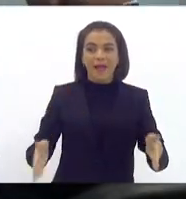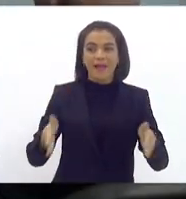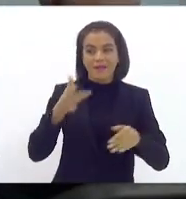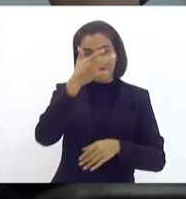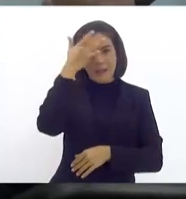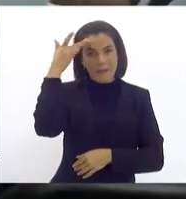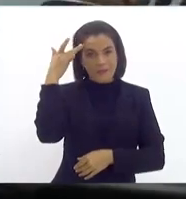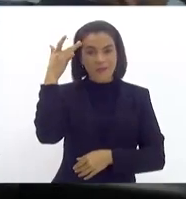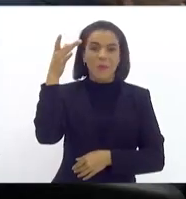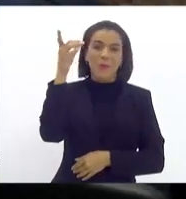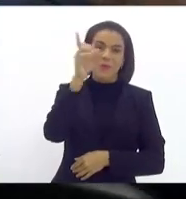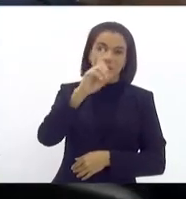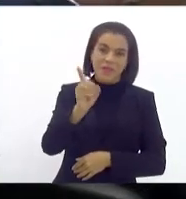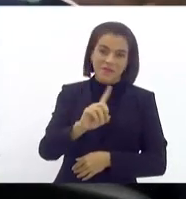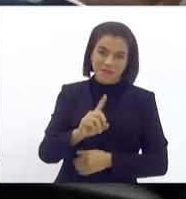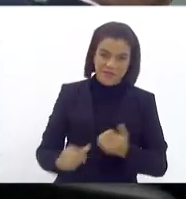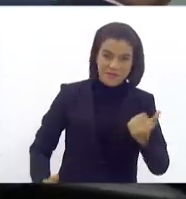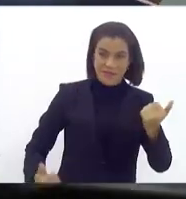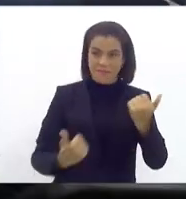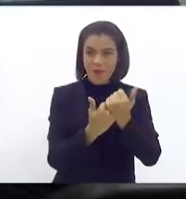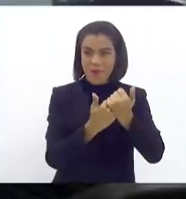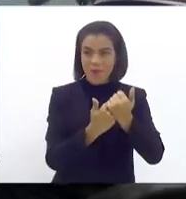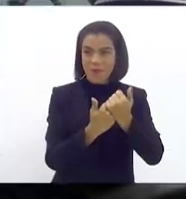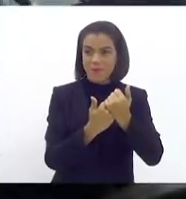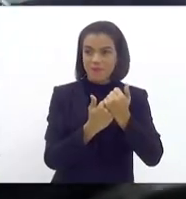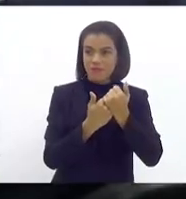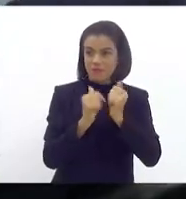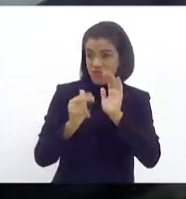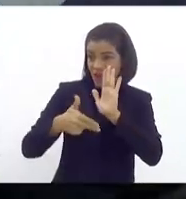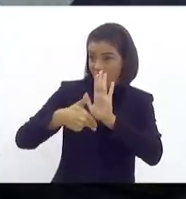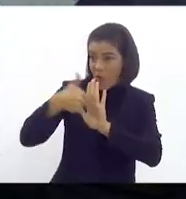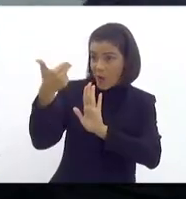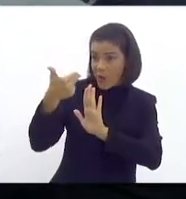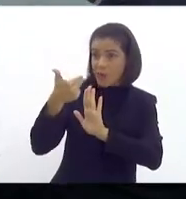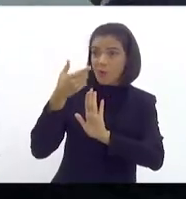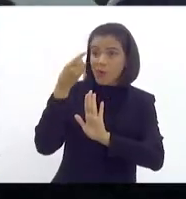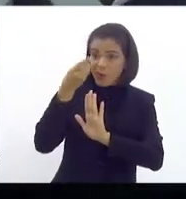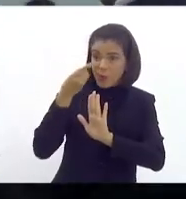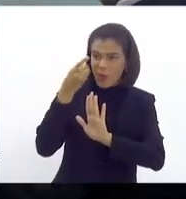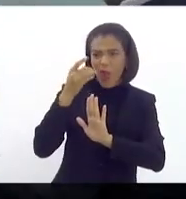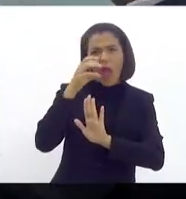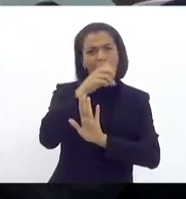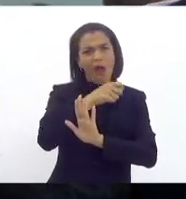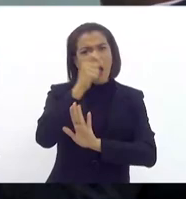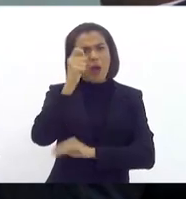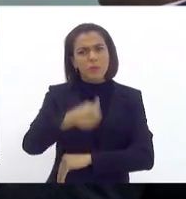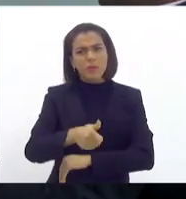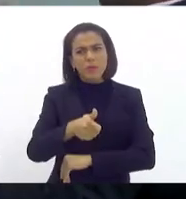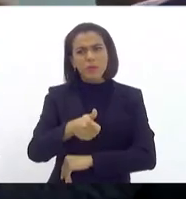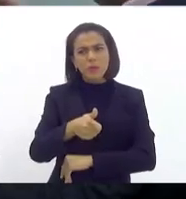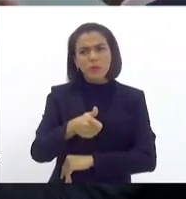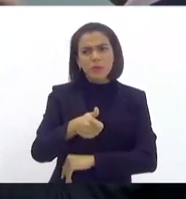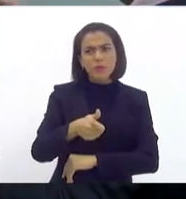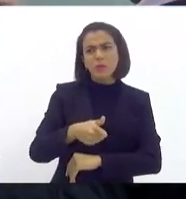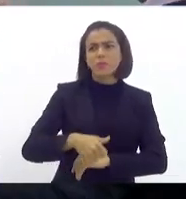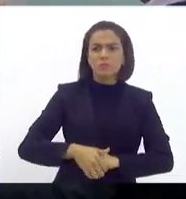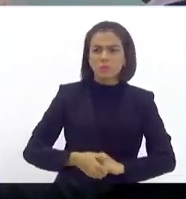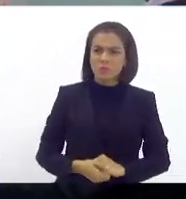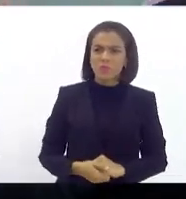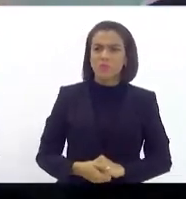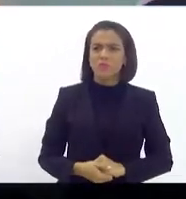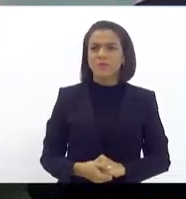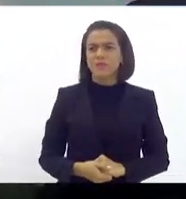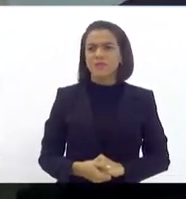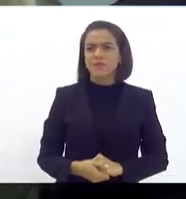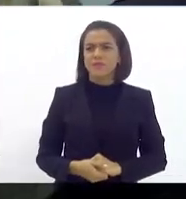Deputado Delaroli. Já operou, deputado? Tá mal. Já? Tá derrubado. Tão rápido assim? Acho que não deu certo, não. Não,